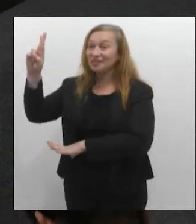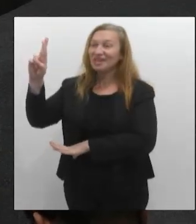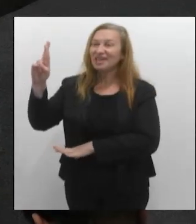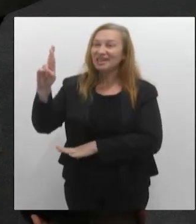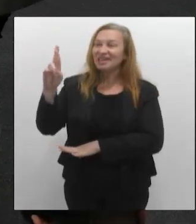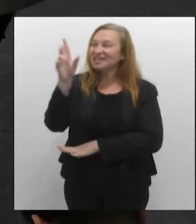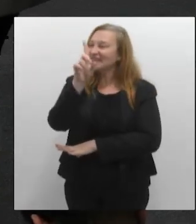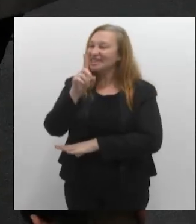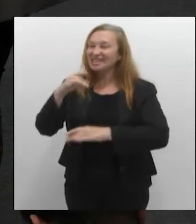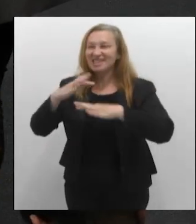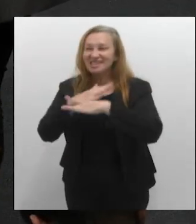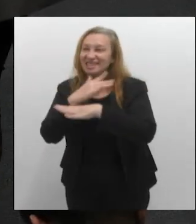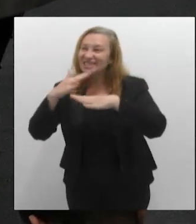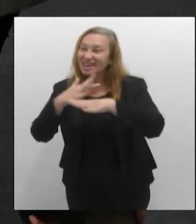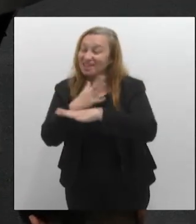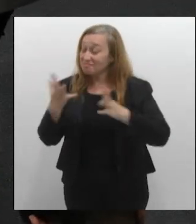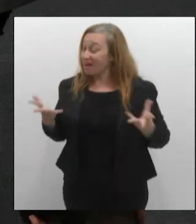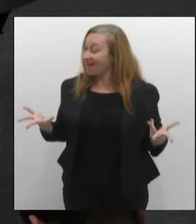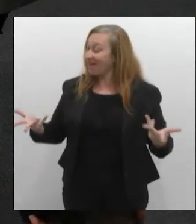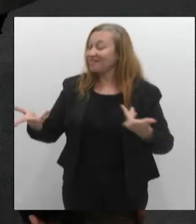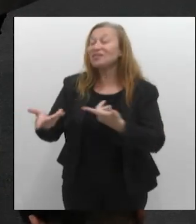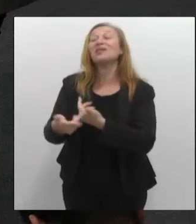nesta cidade que é